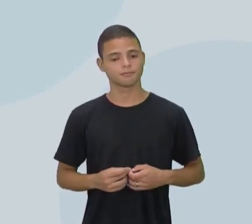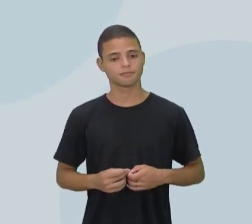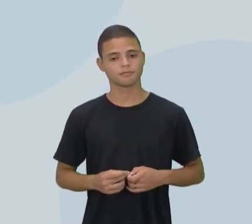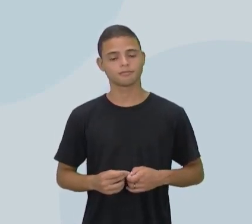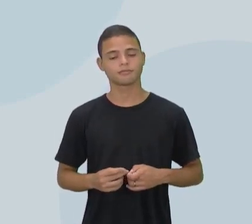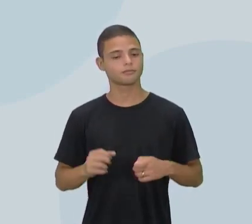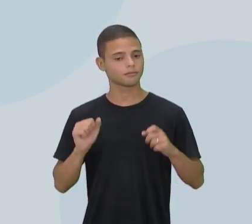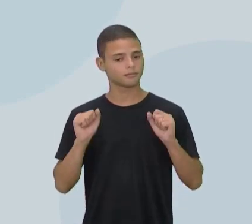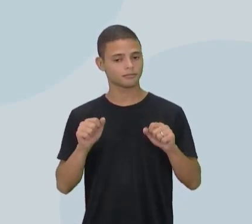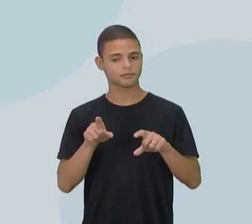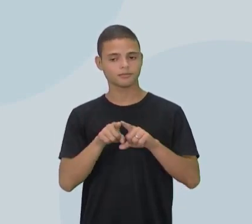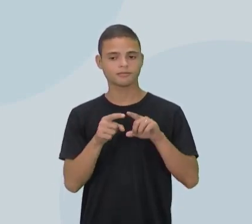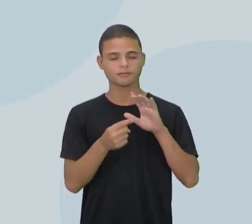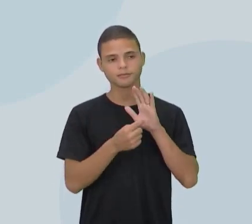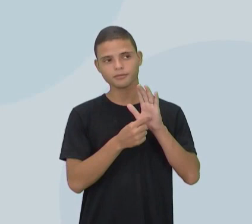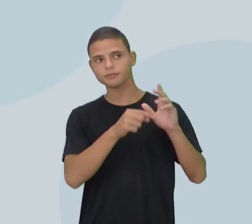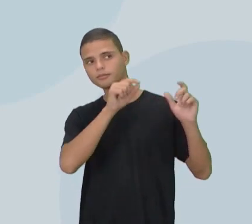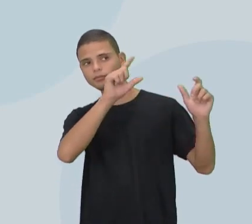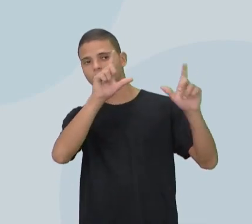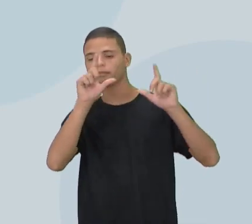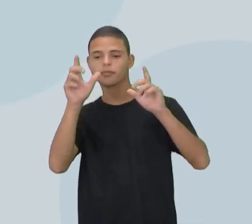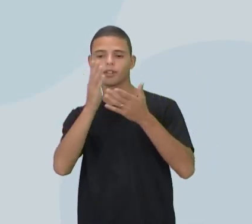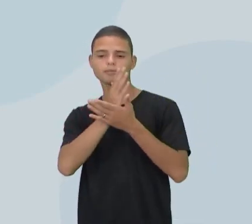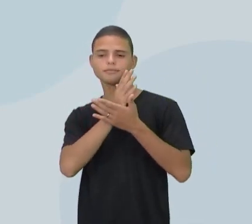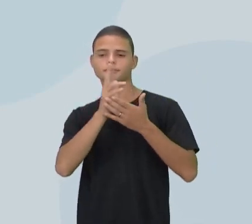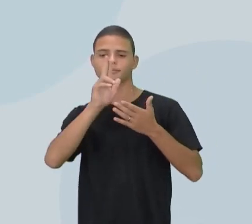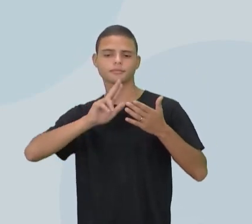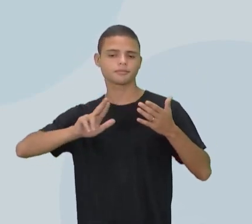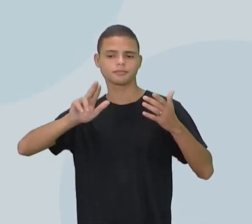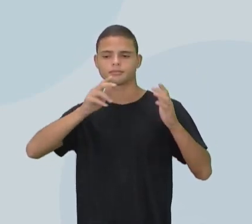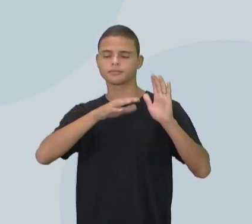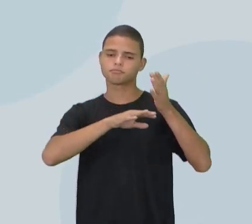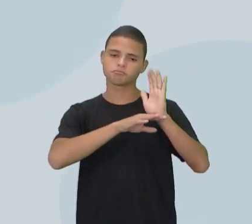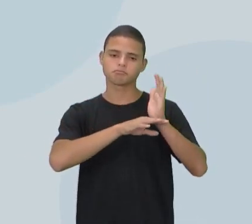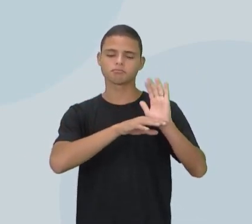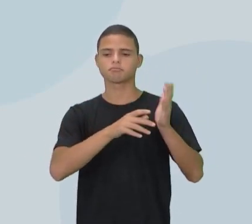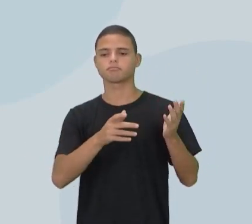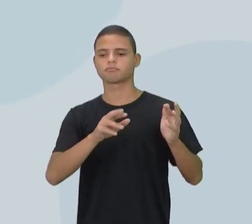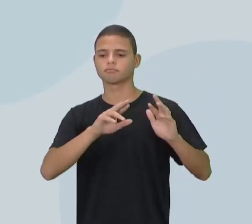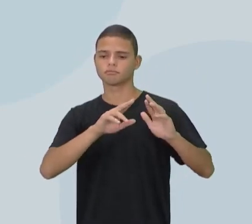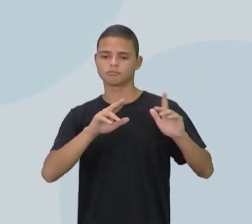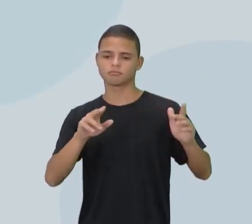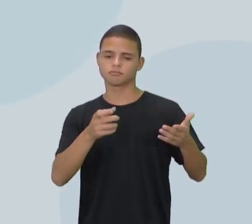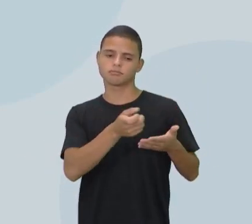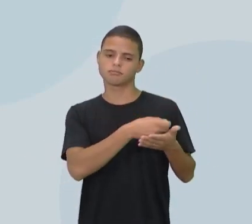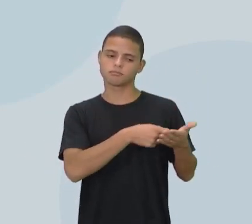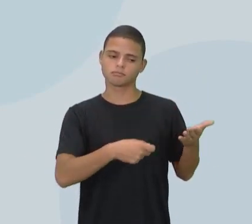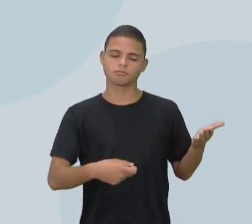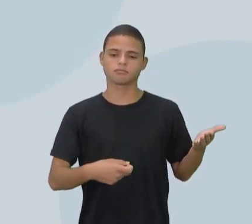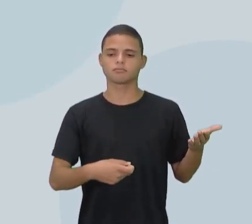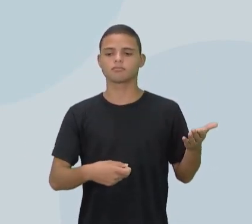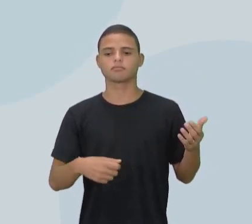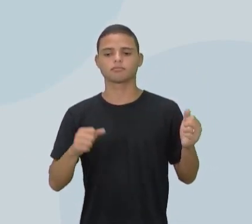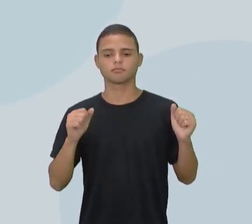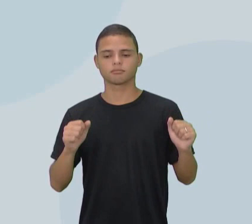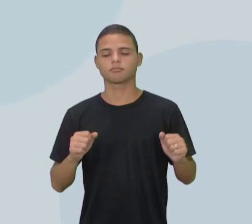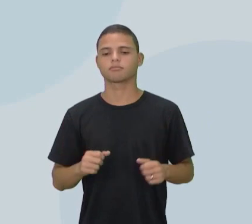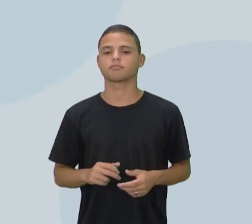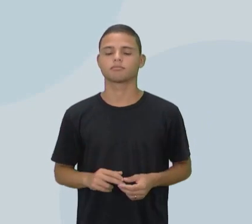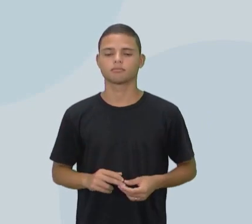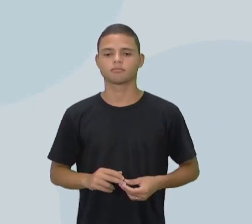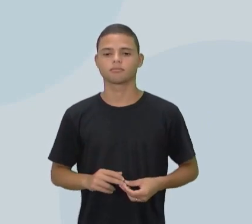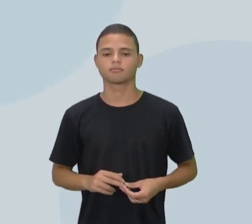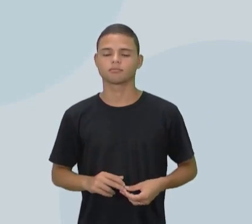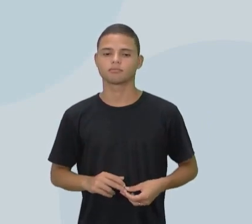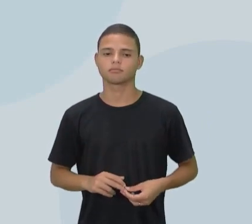estar expondo por meio de cartazes ou mesmo vídeos, né? E também algum outro movimento